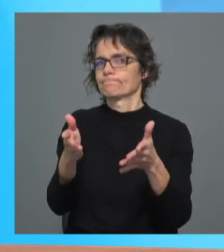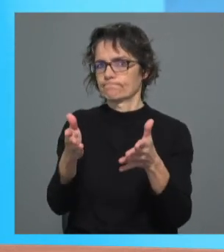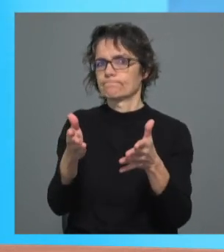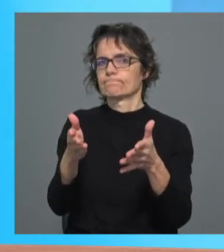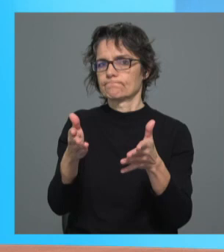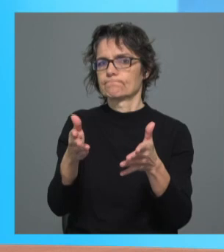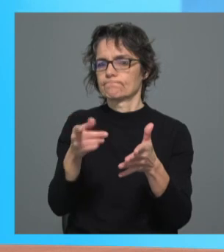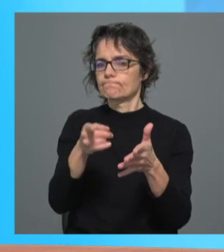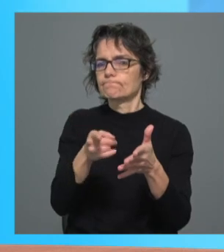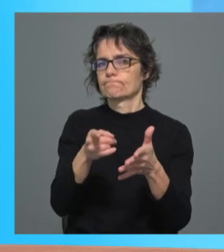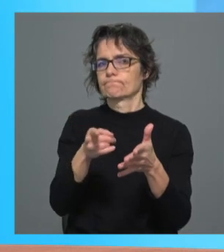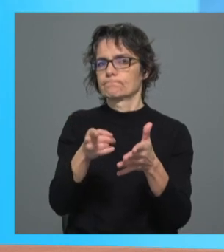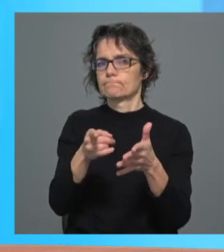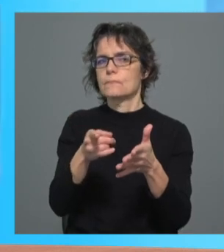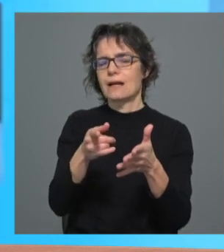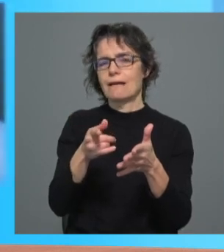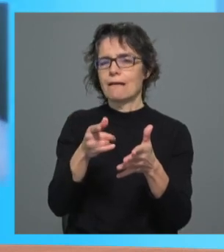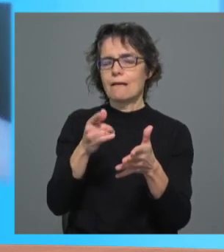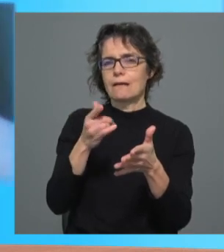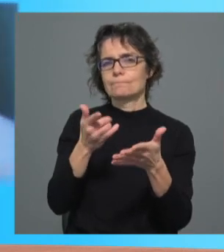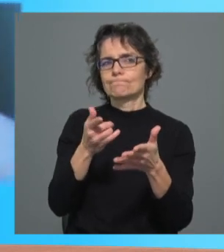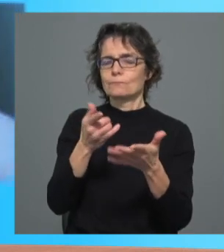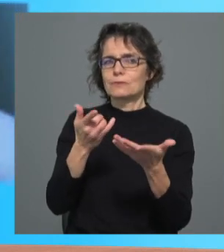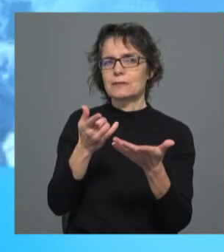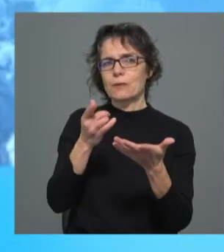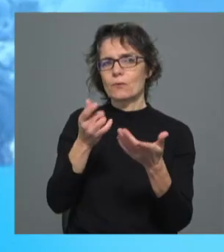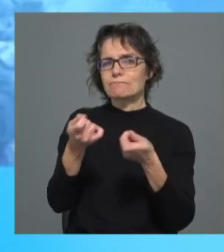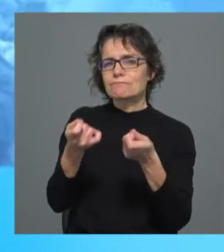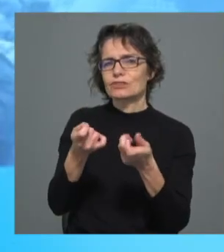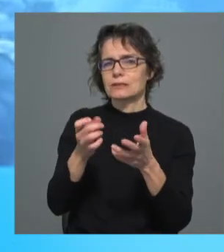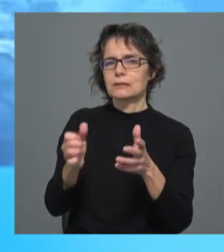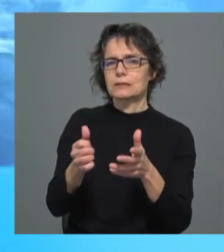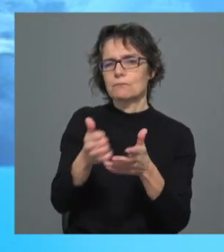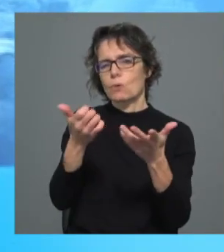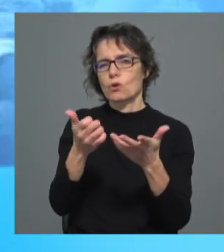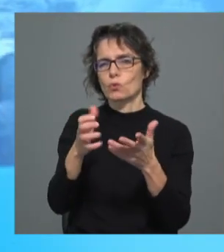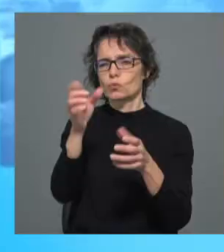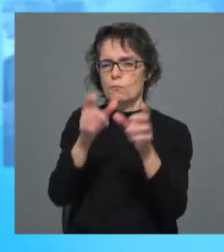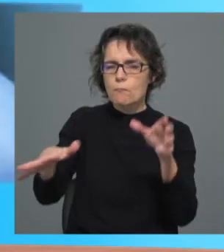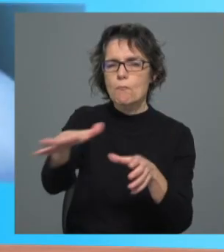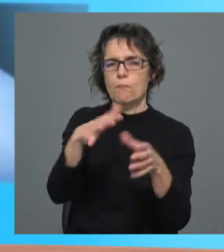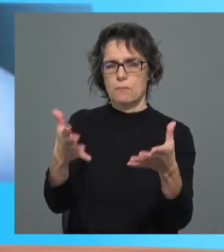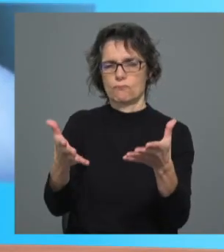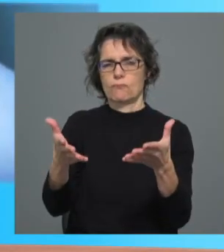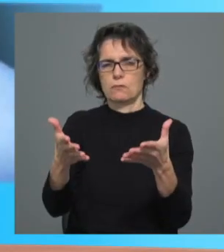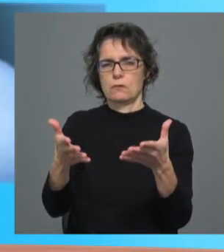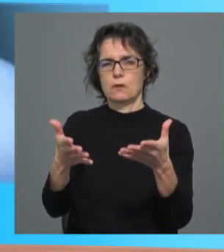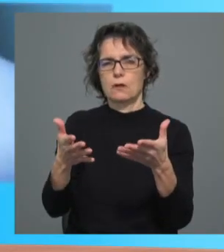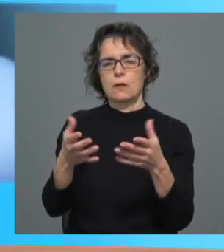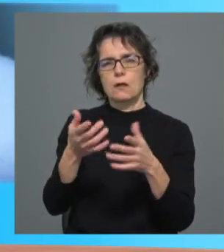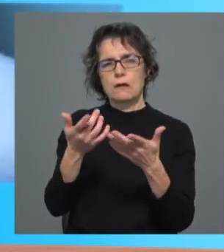de facto a governarem para o povo, a terem presente o povo, a deixar de haver